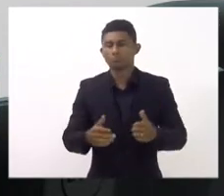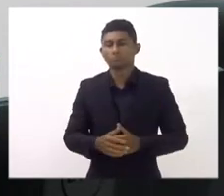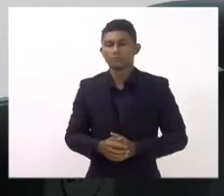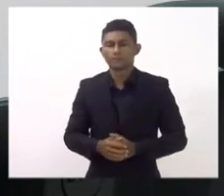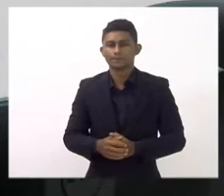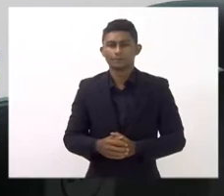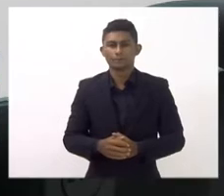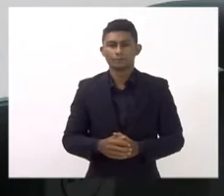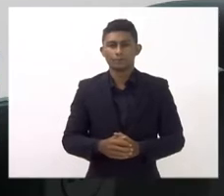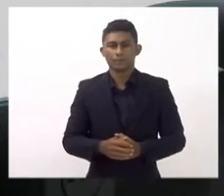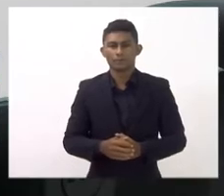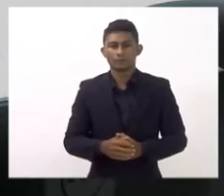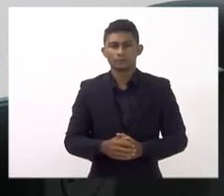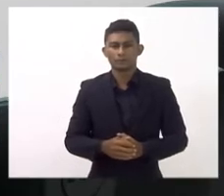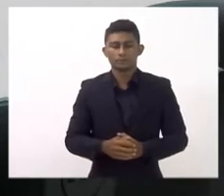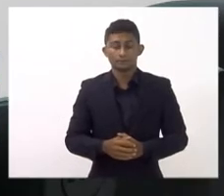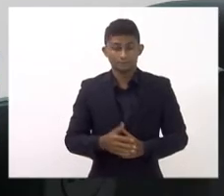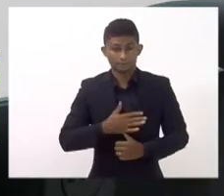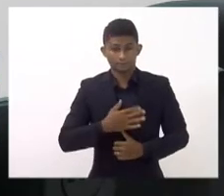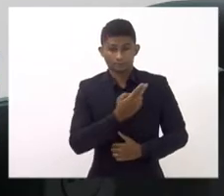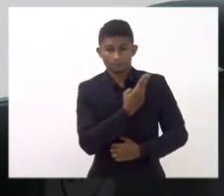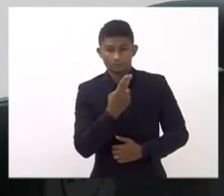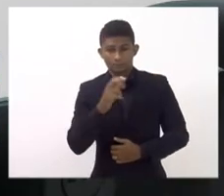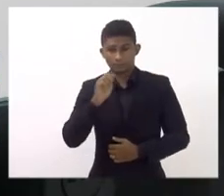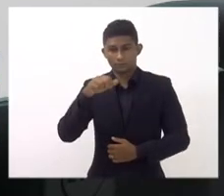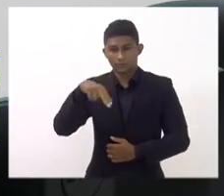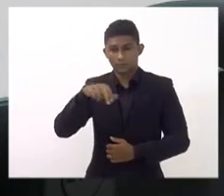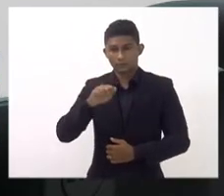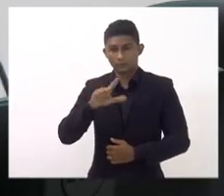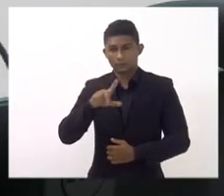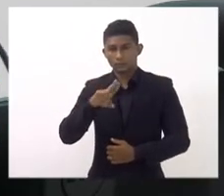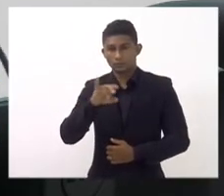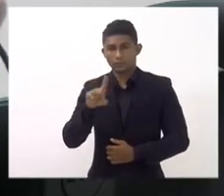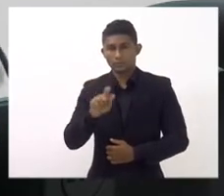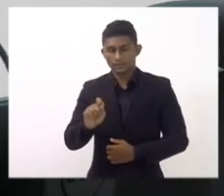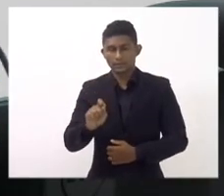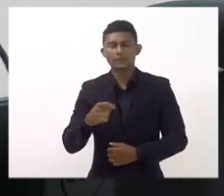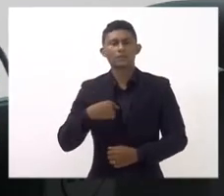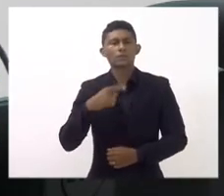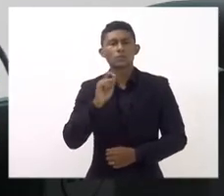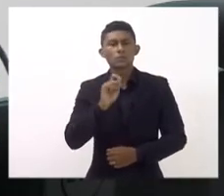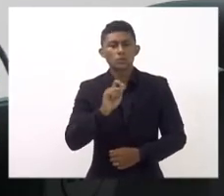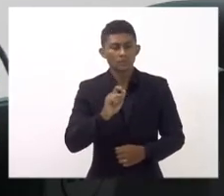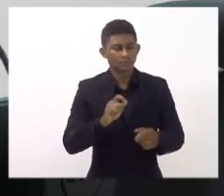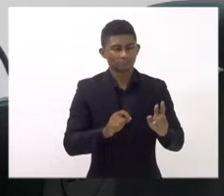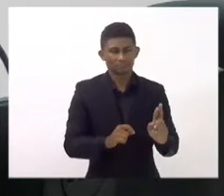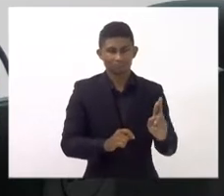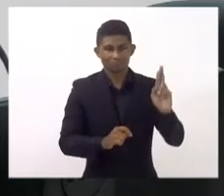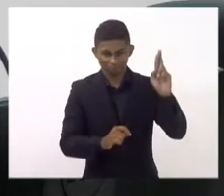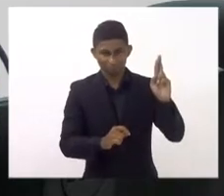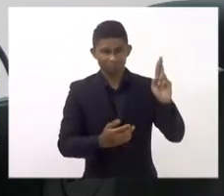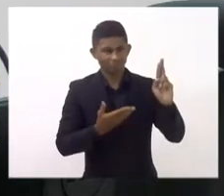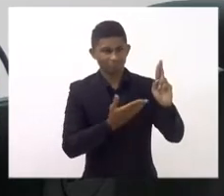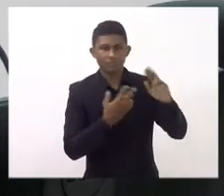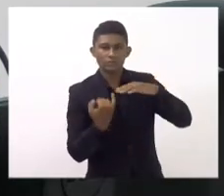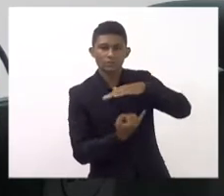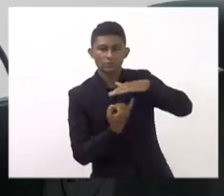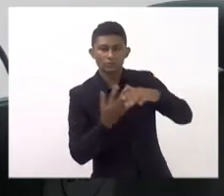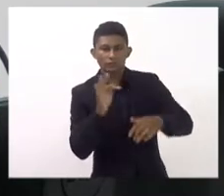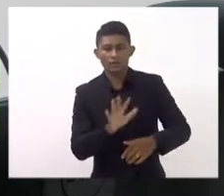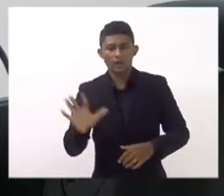Bom. Sou Ana Luísa Lima, sou pró-reitora de extensão do Instituto Federal do Rio de Janeiro.